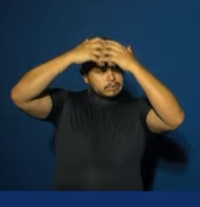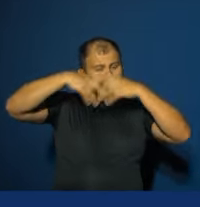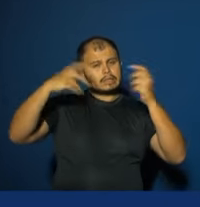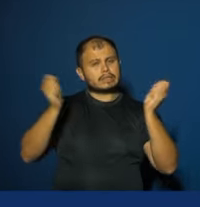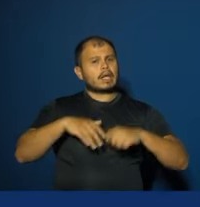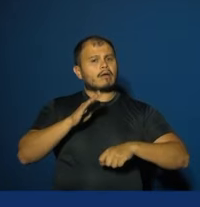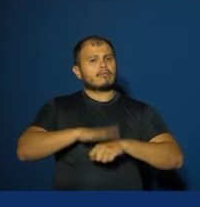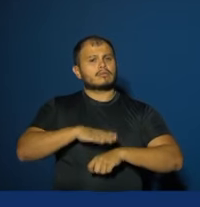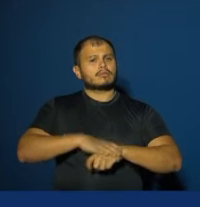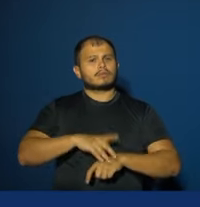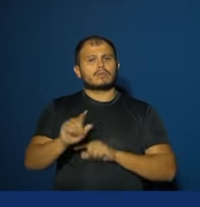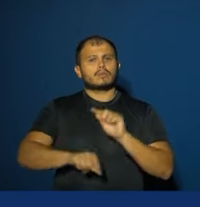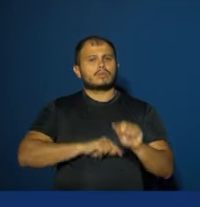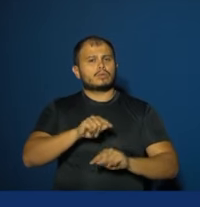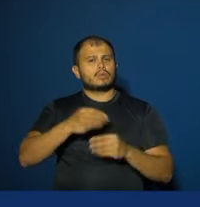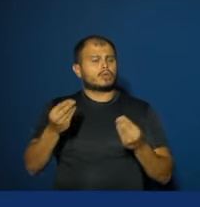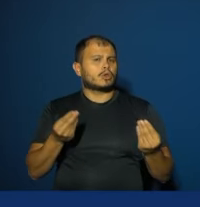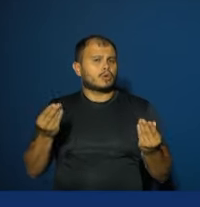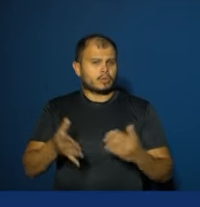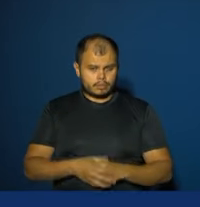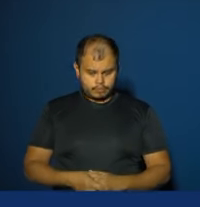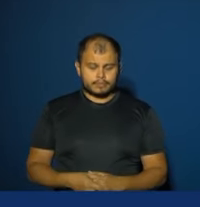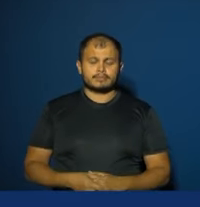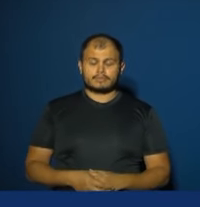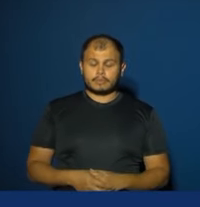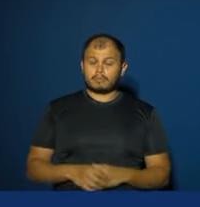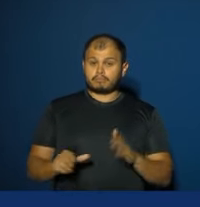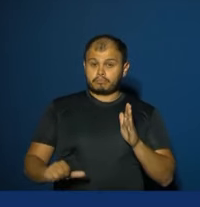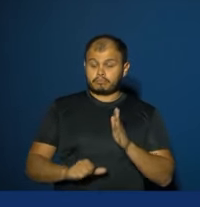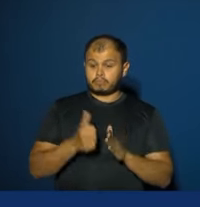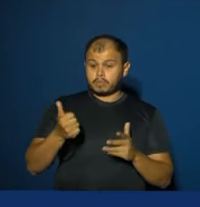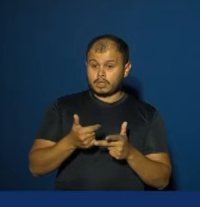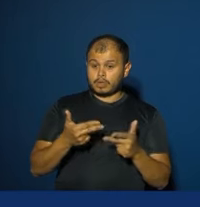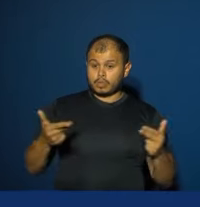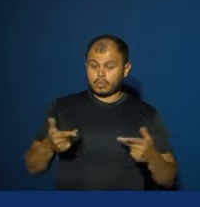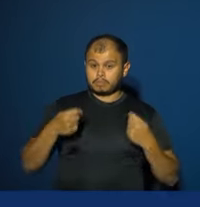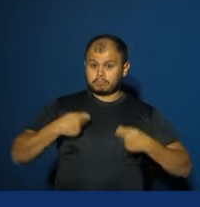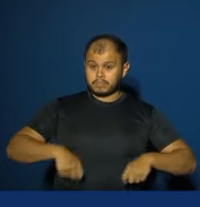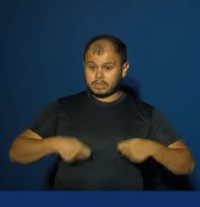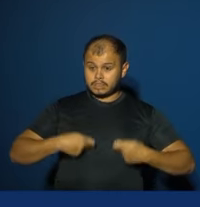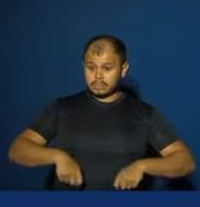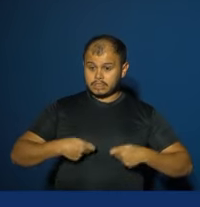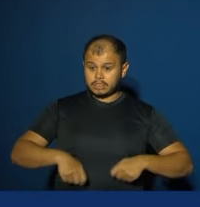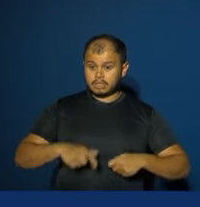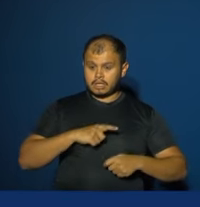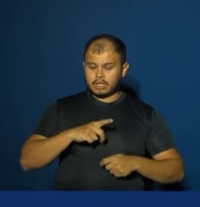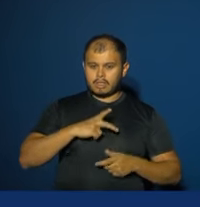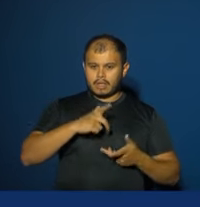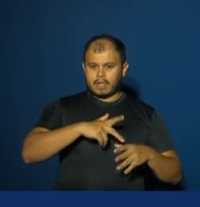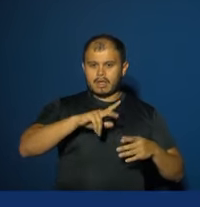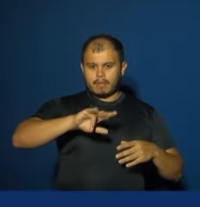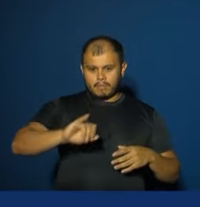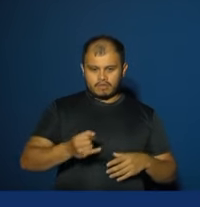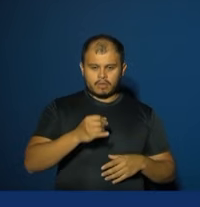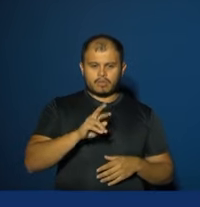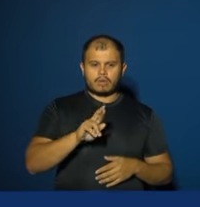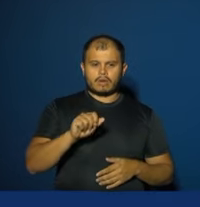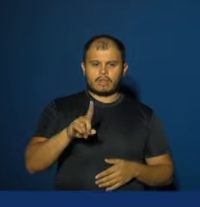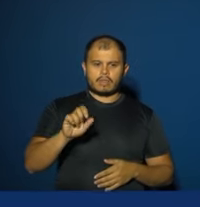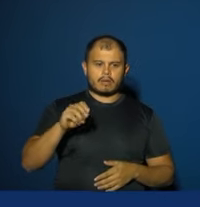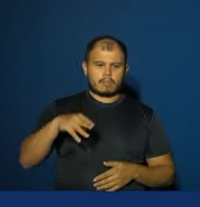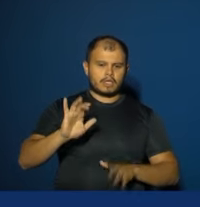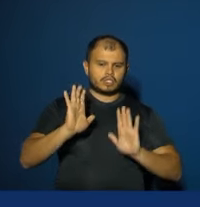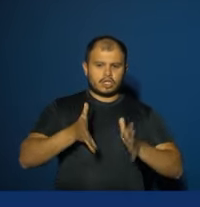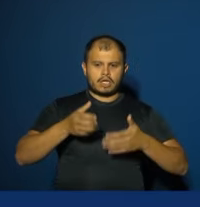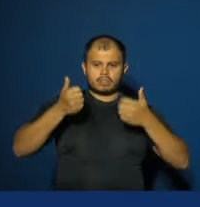ser feito né então uma das primeiras coisas foi aqui um dos Ganchos aqui o o radam já colocou né que